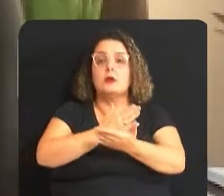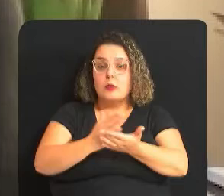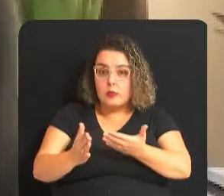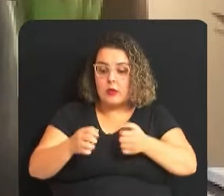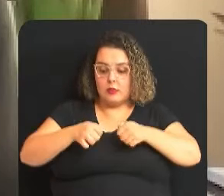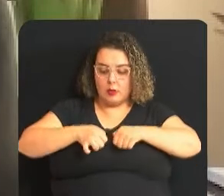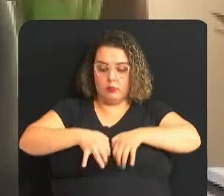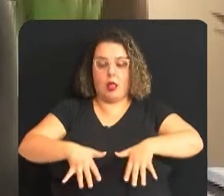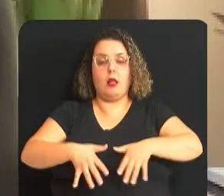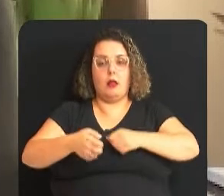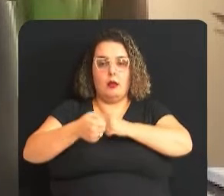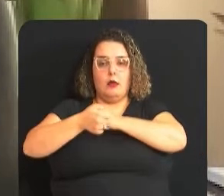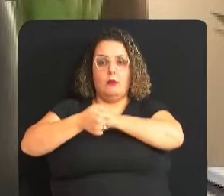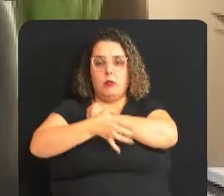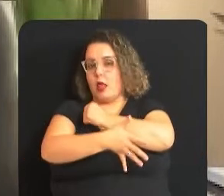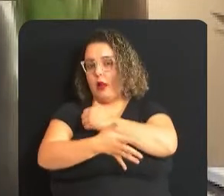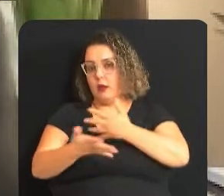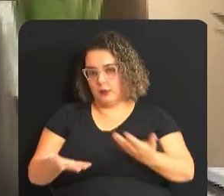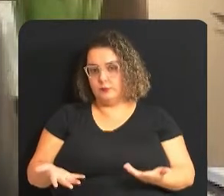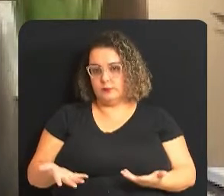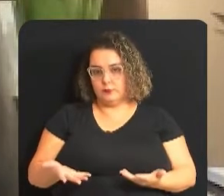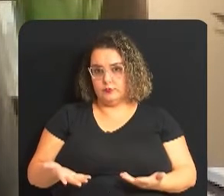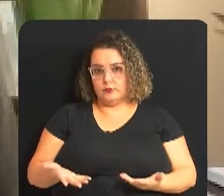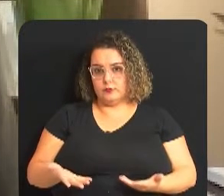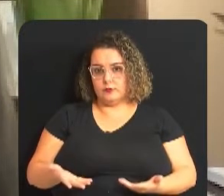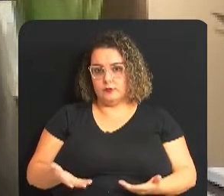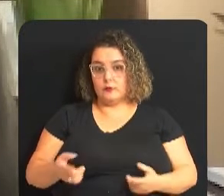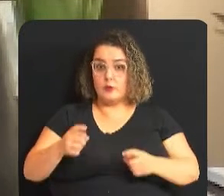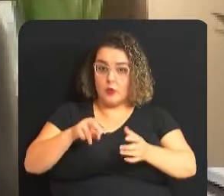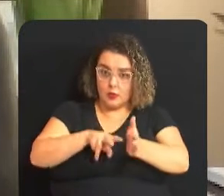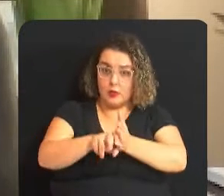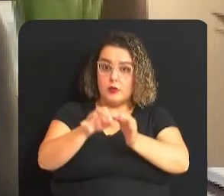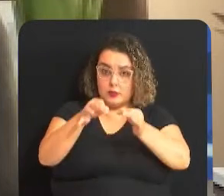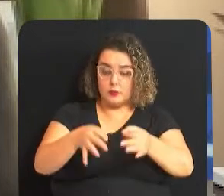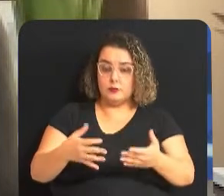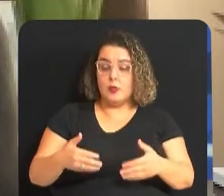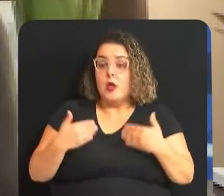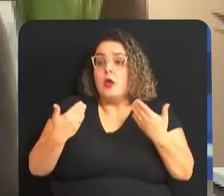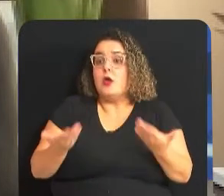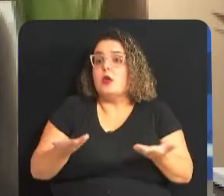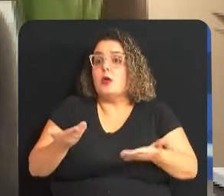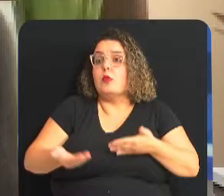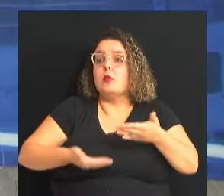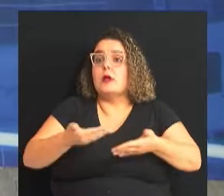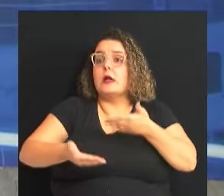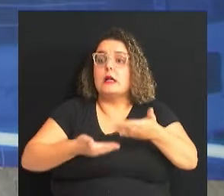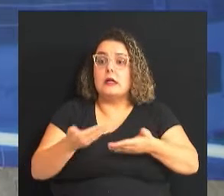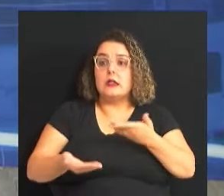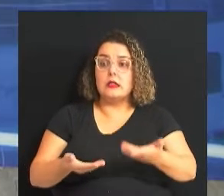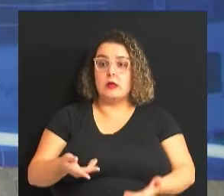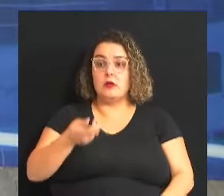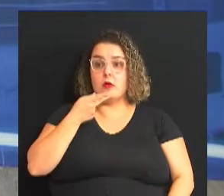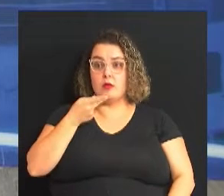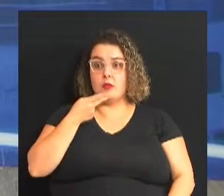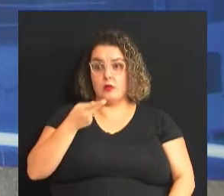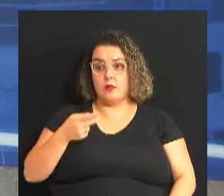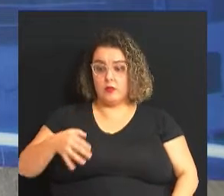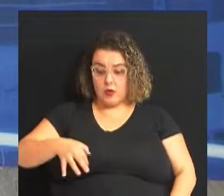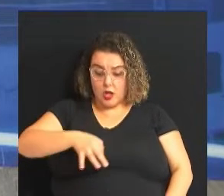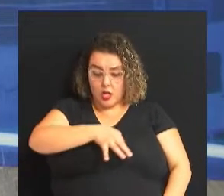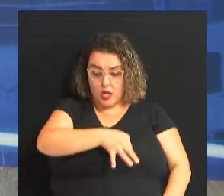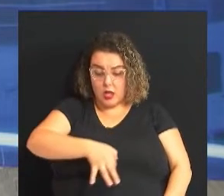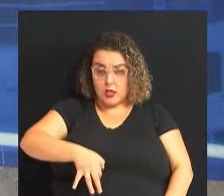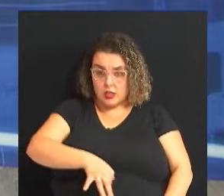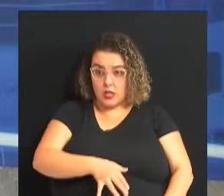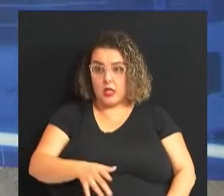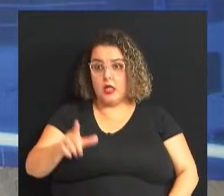diarreia. E o diagnóstico tem que ser E, correto. doutor, como que funciona o tratamento quando a gente fala de intestino?